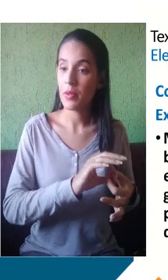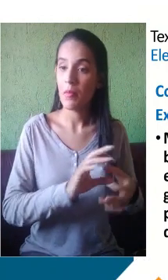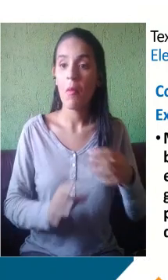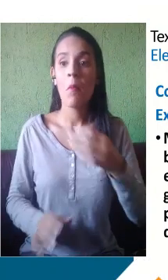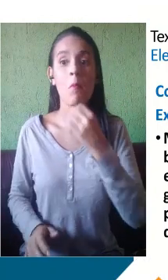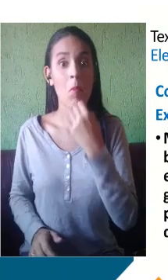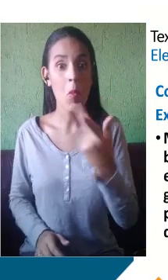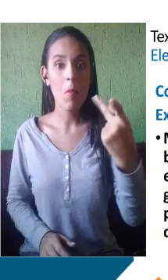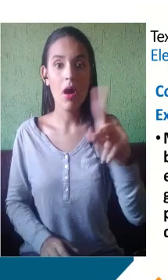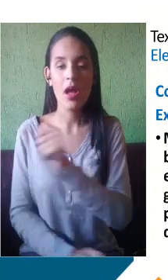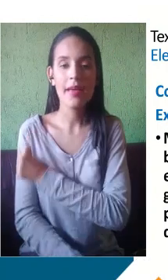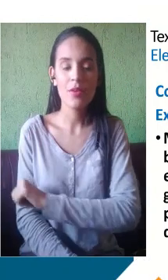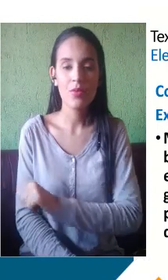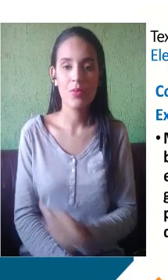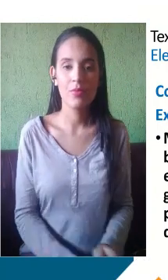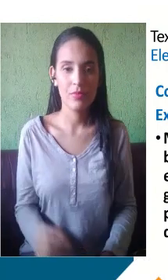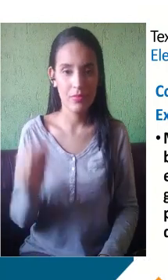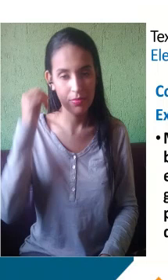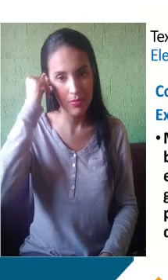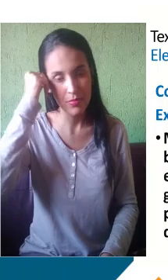serão benéficas para o Rio.